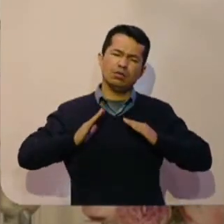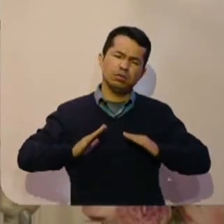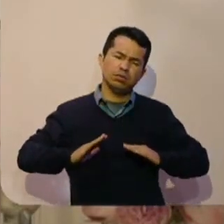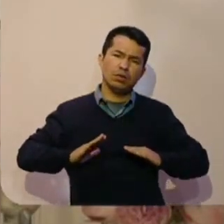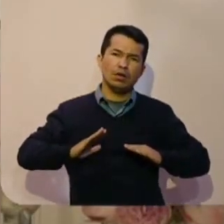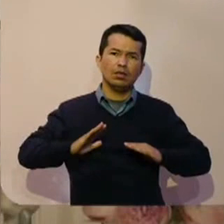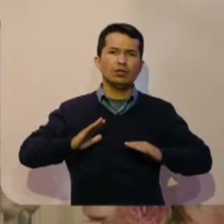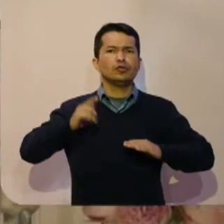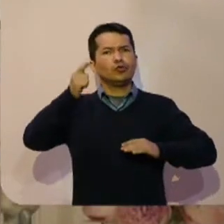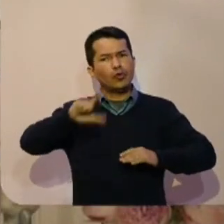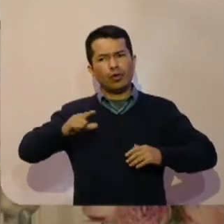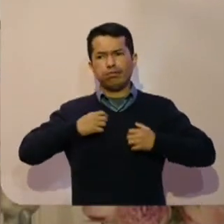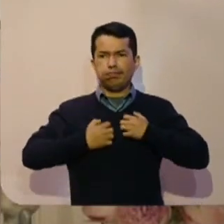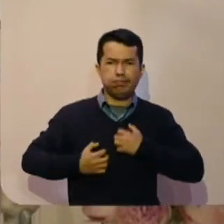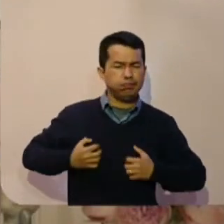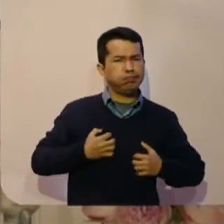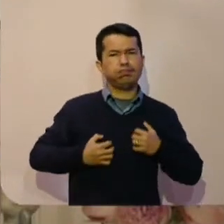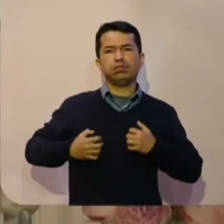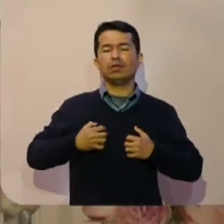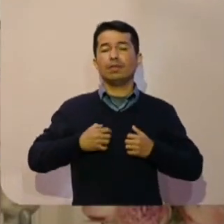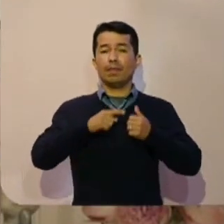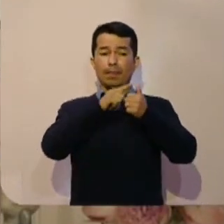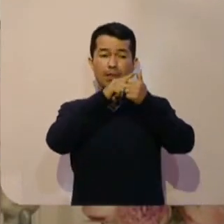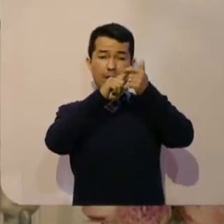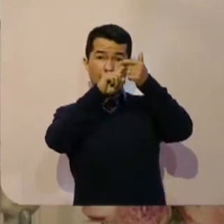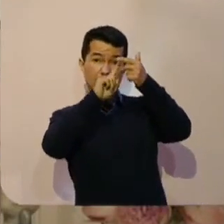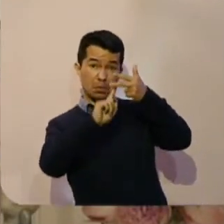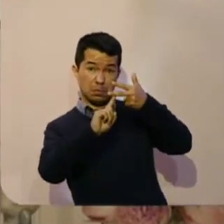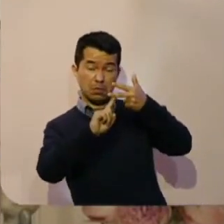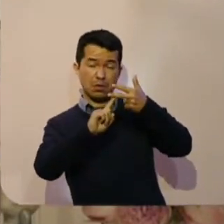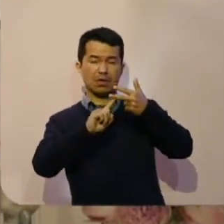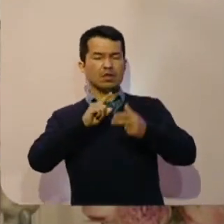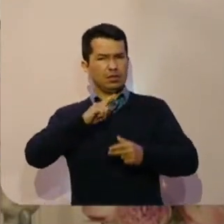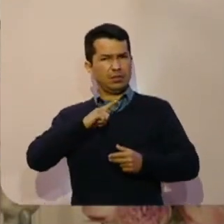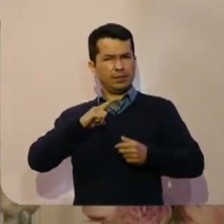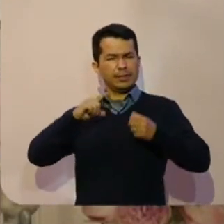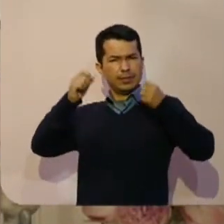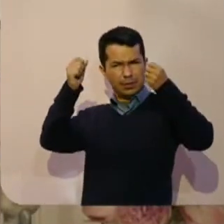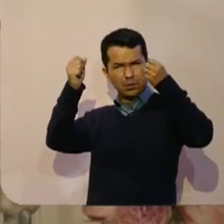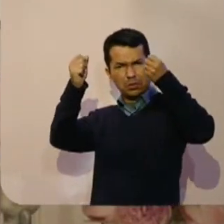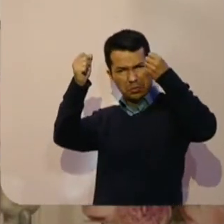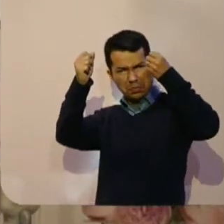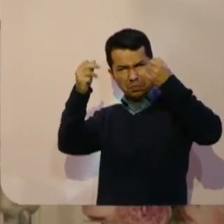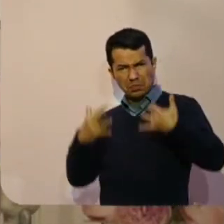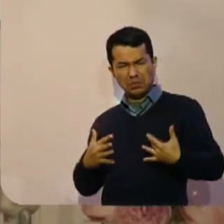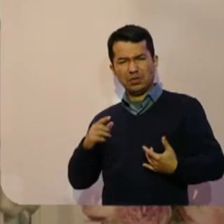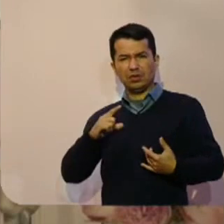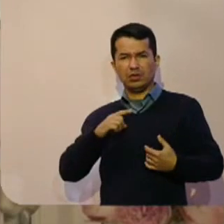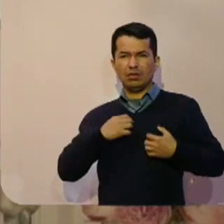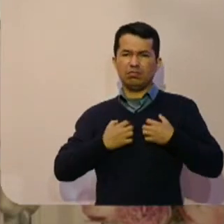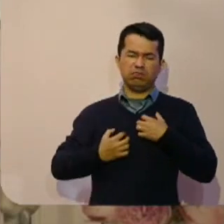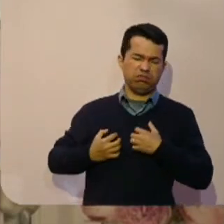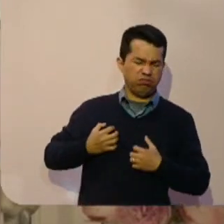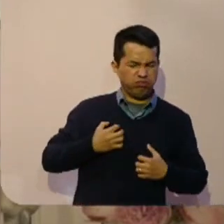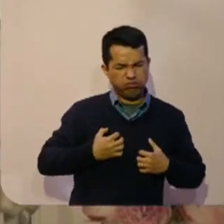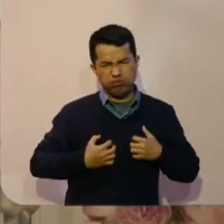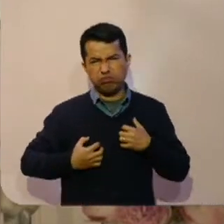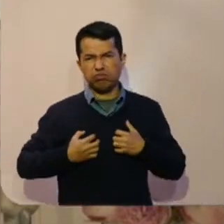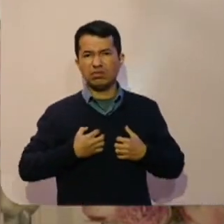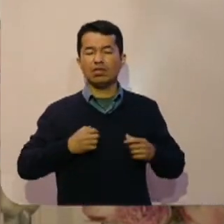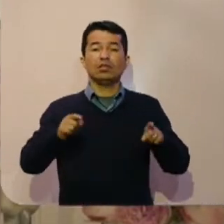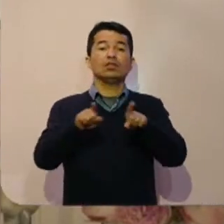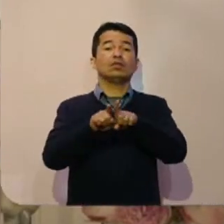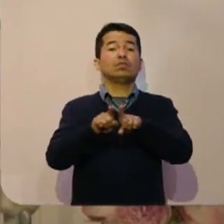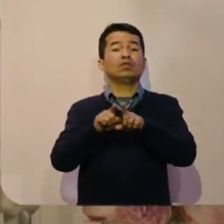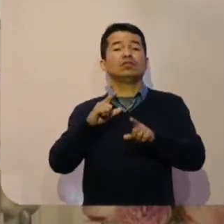a alma. Terceira coisa que ele fala sobre ansiedade aqui, sobre explicar os sentimentos da ansiedade, é